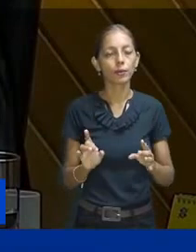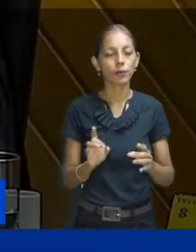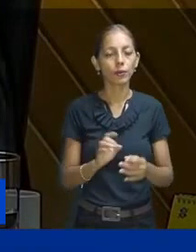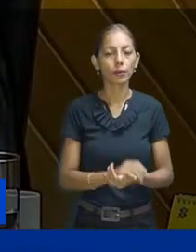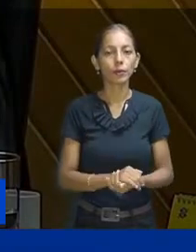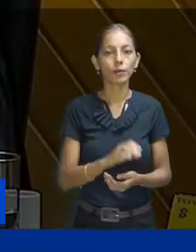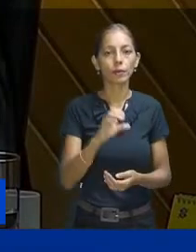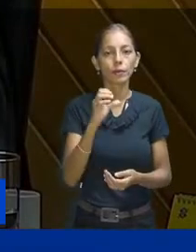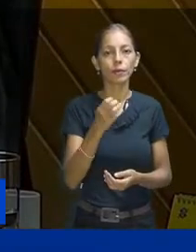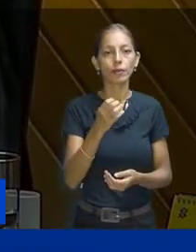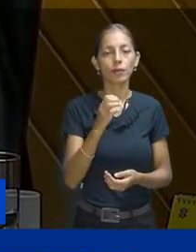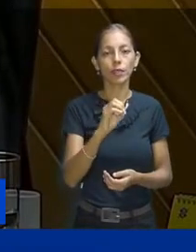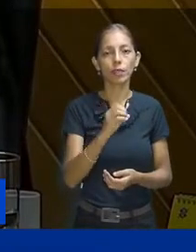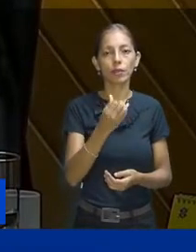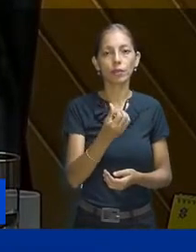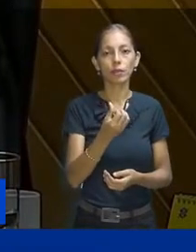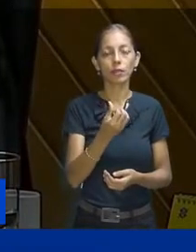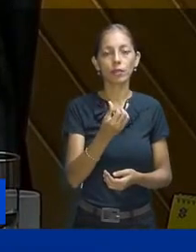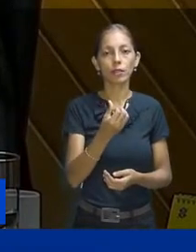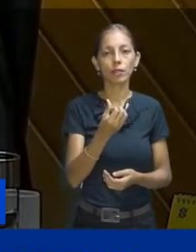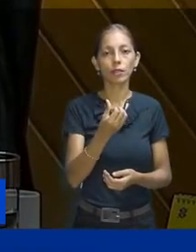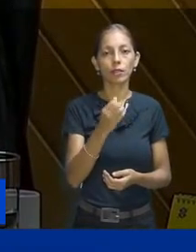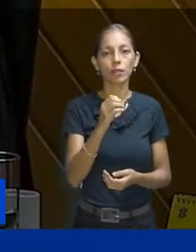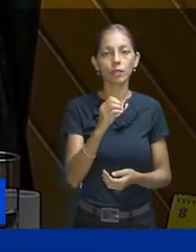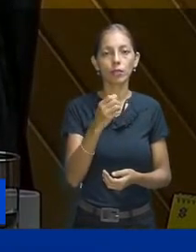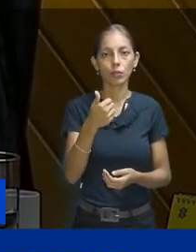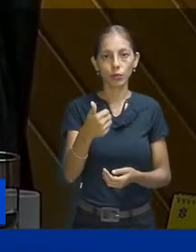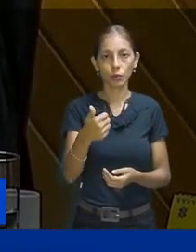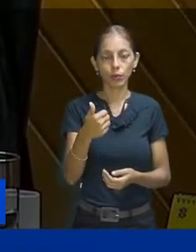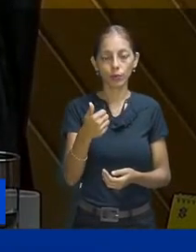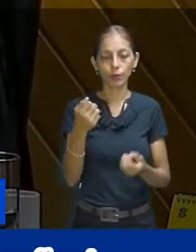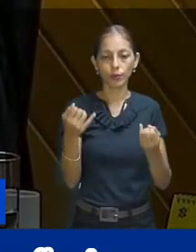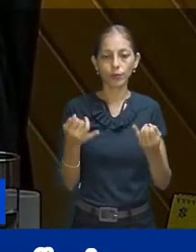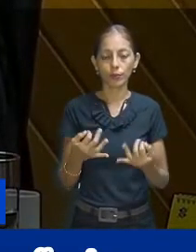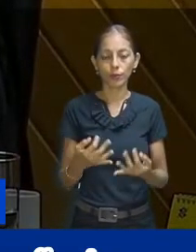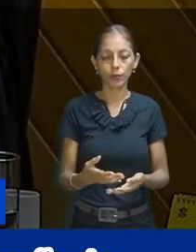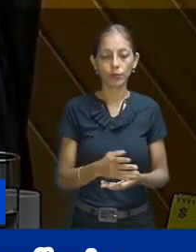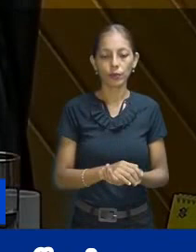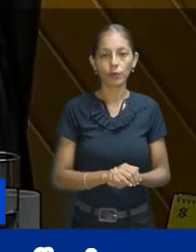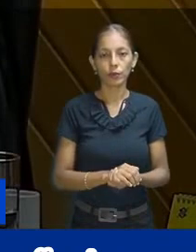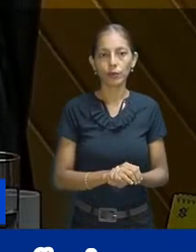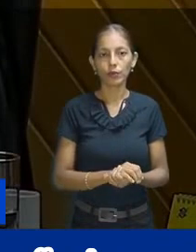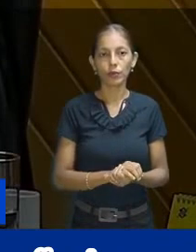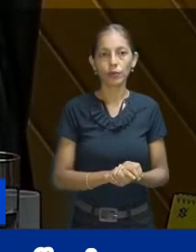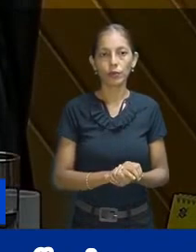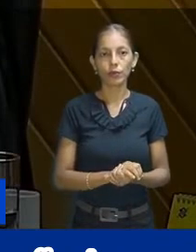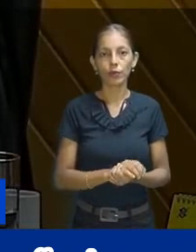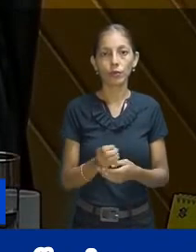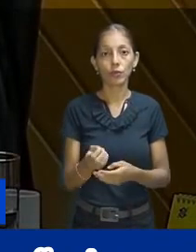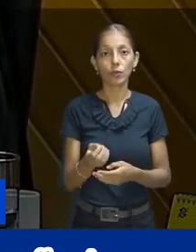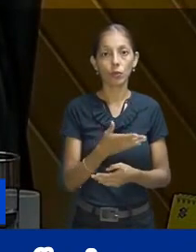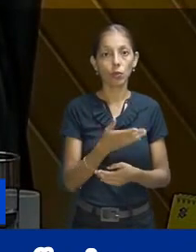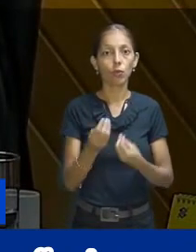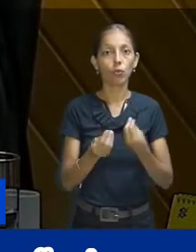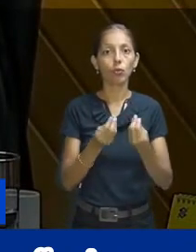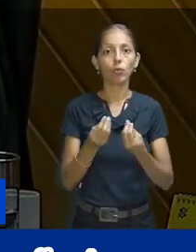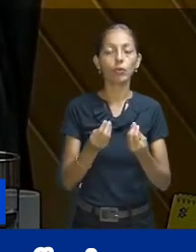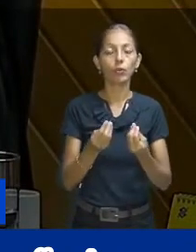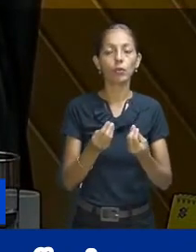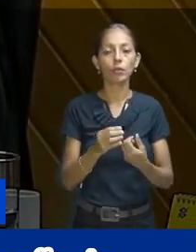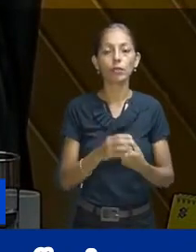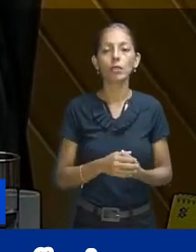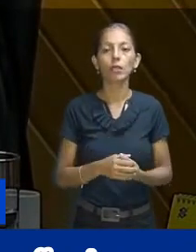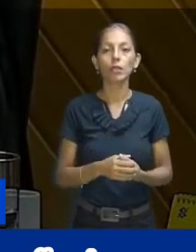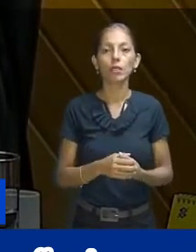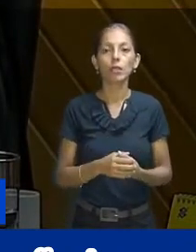0601-20.125, de relatoria do ministro Og Fernandes, passou a adotar a seguinte tese: este Tribunal